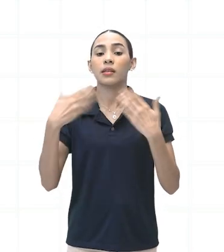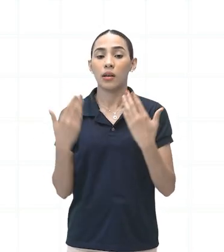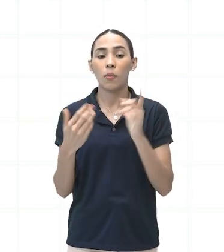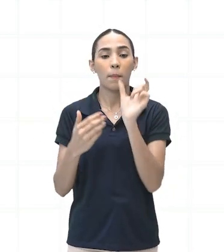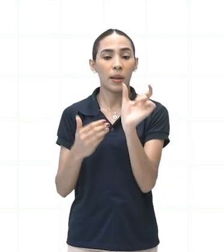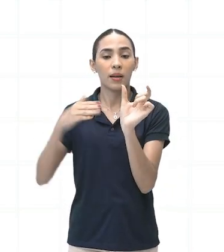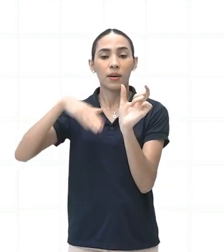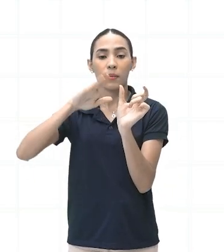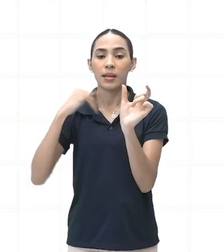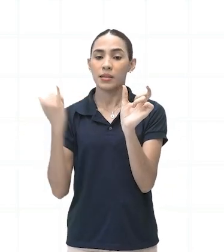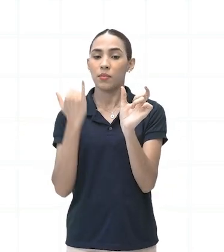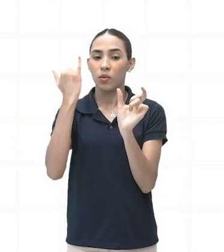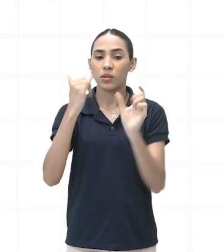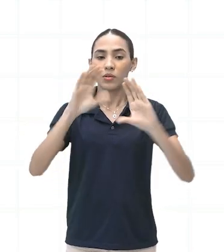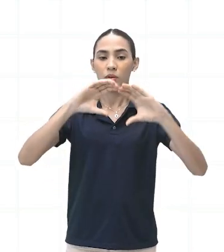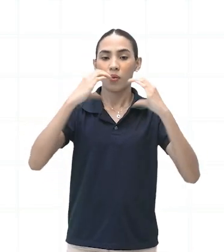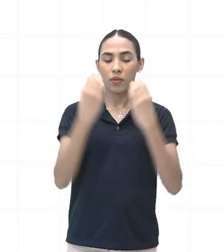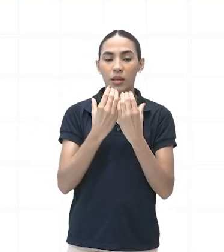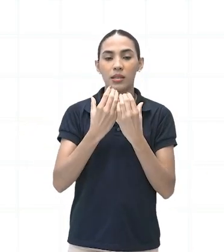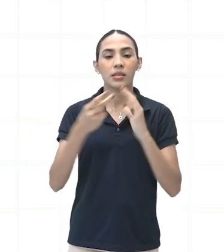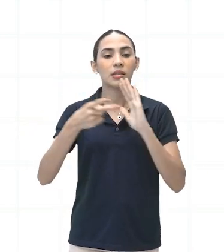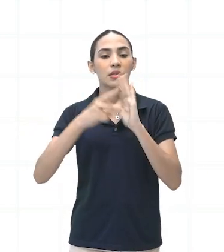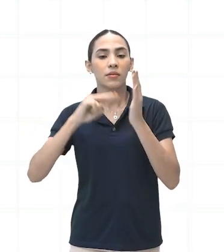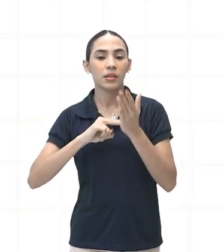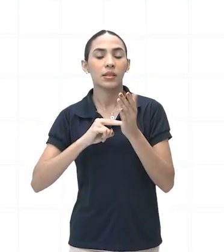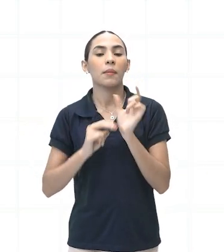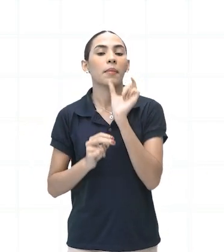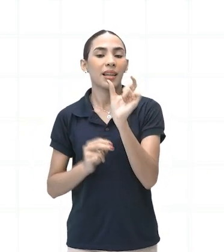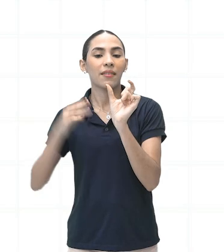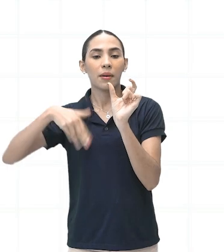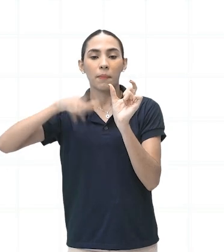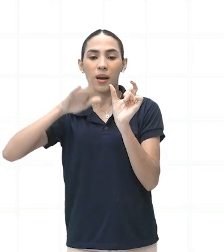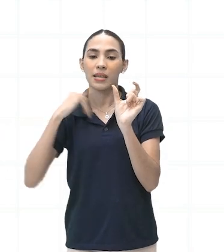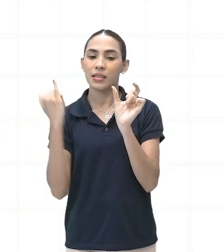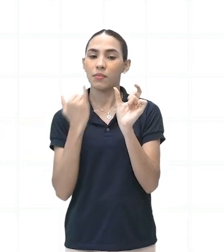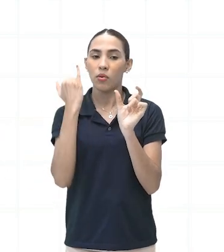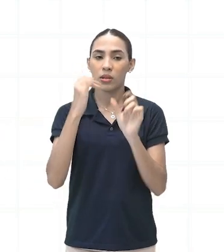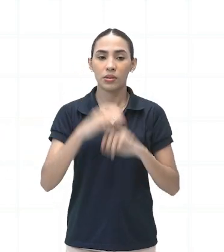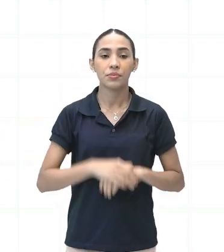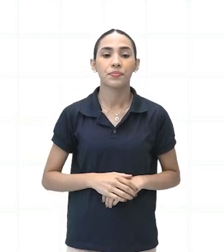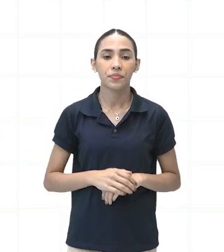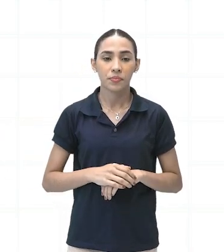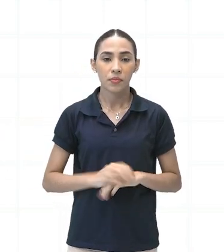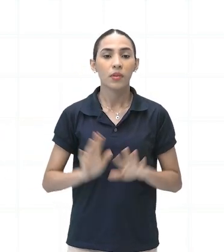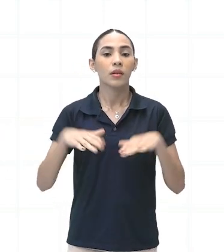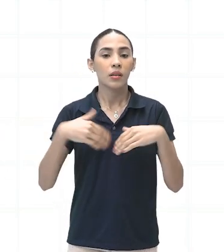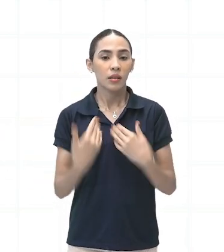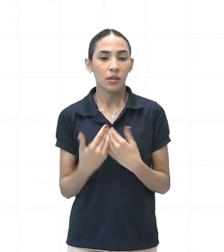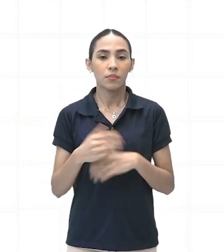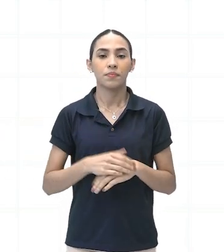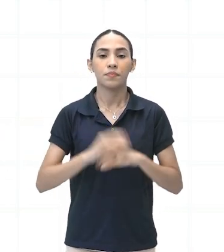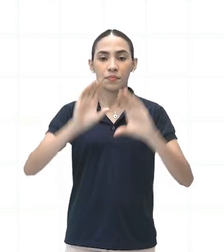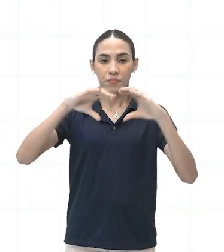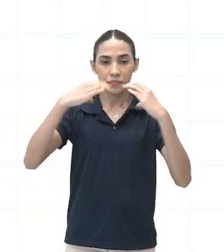sujeito, conferência, ou seja, a palavra mais importante. Então, desse sujeito aqui, a Conferência das Nações Unidas sobre